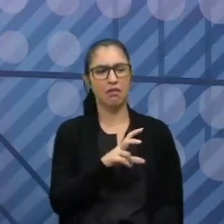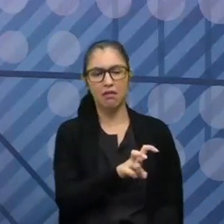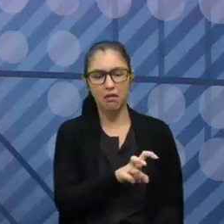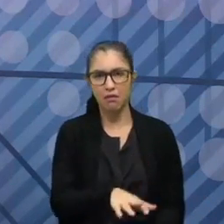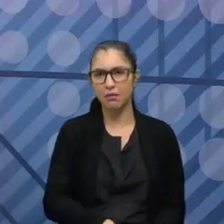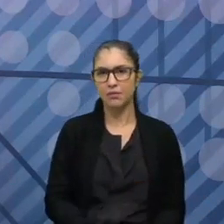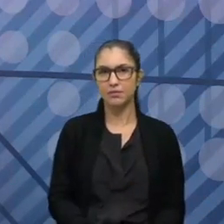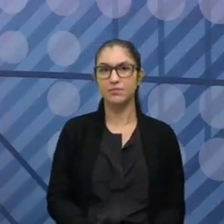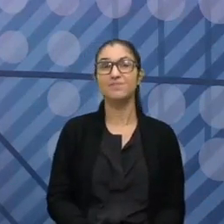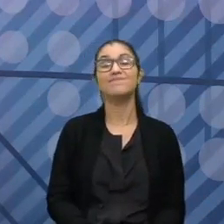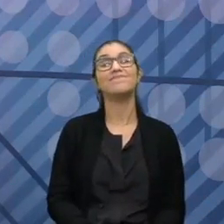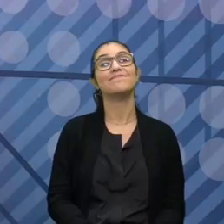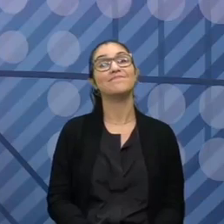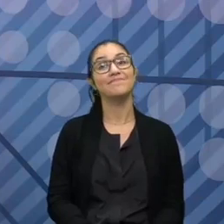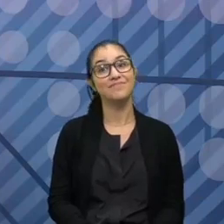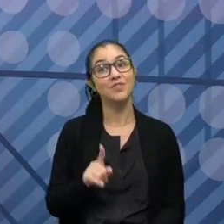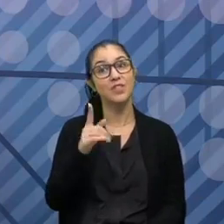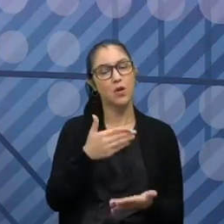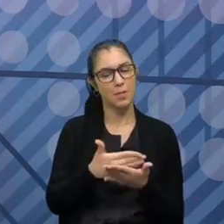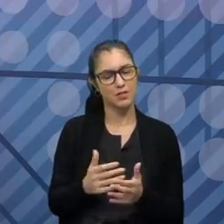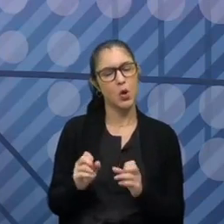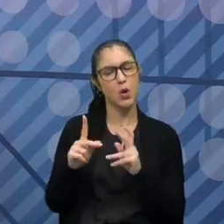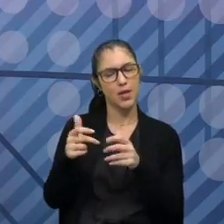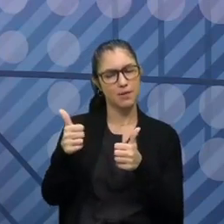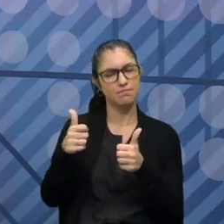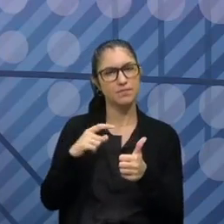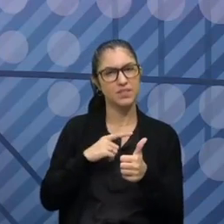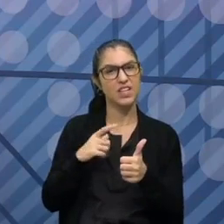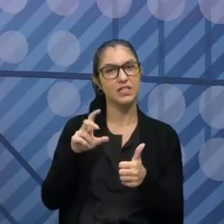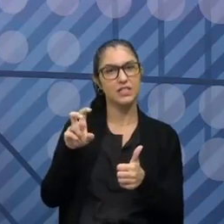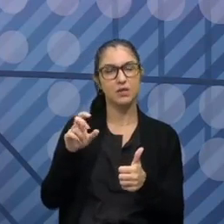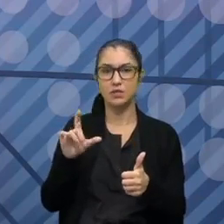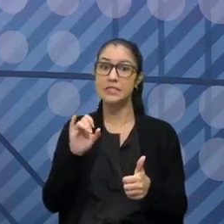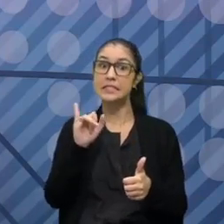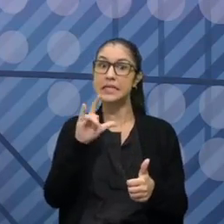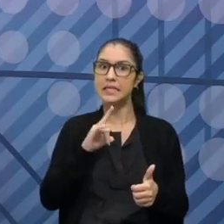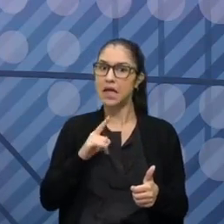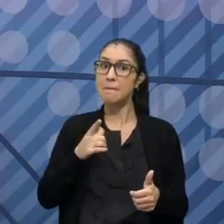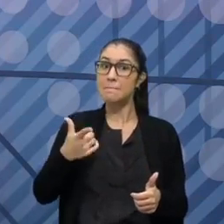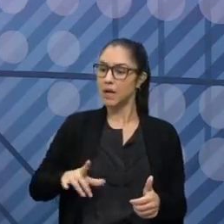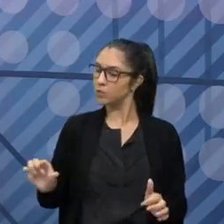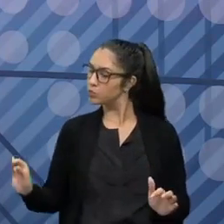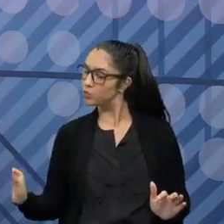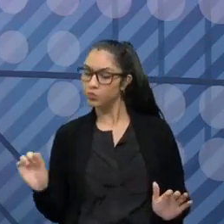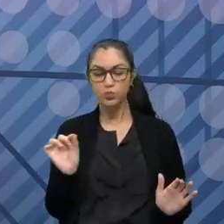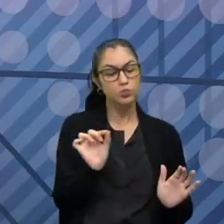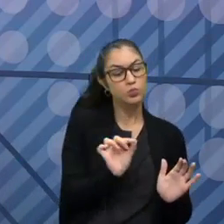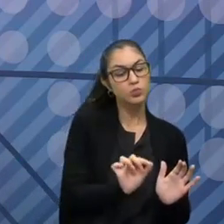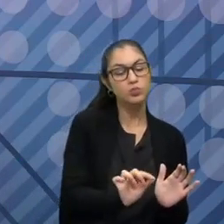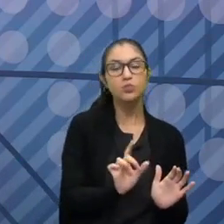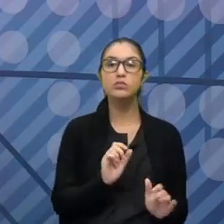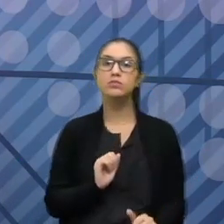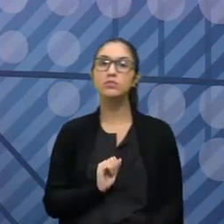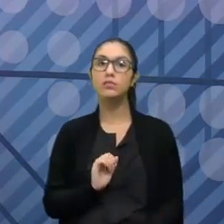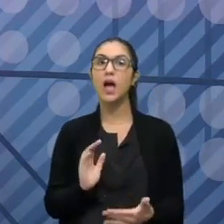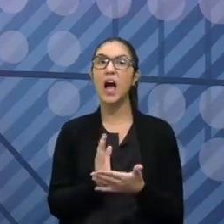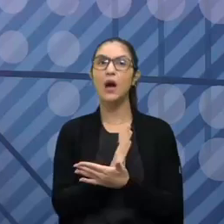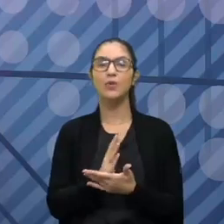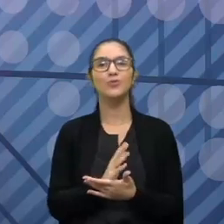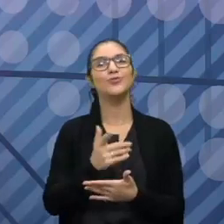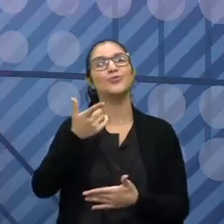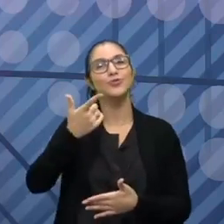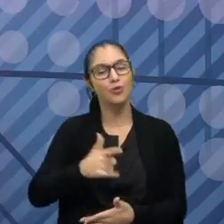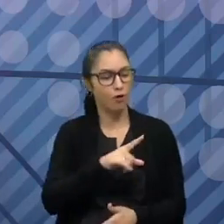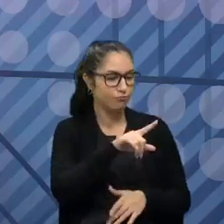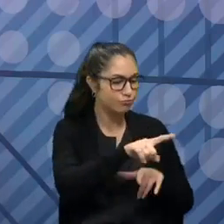5. Ah, e aí você começa, ok, tem 5. Se eu colocar mais 1, alguns vão contar